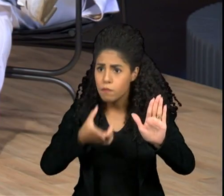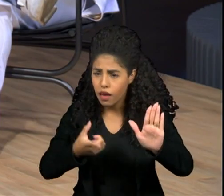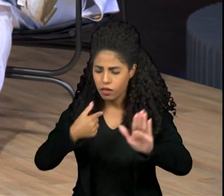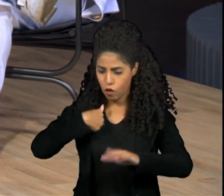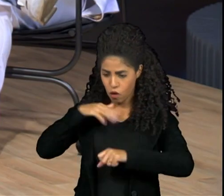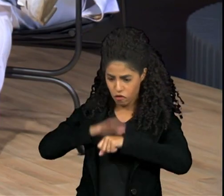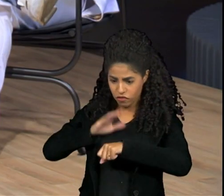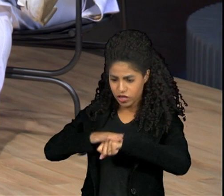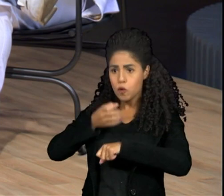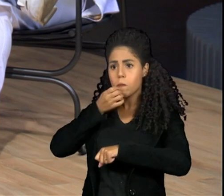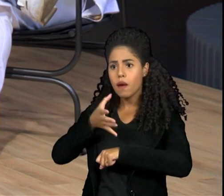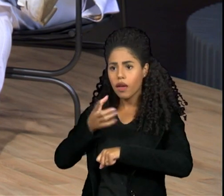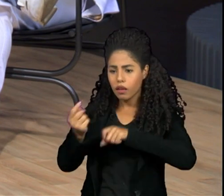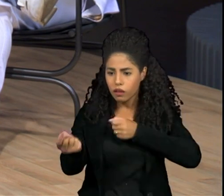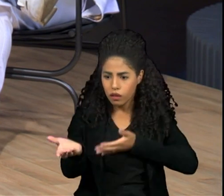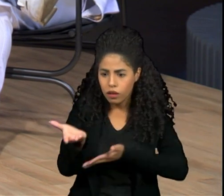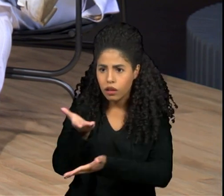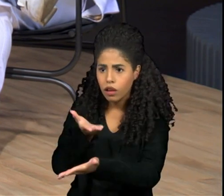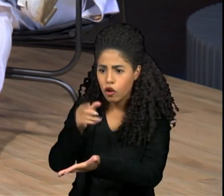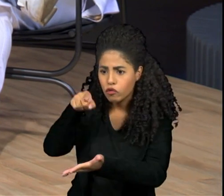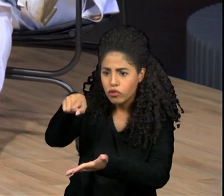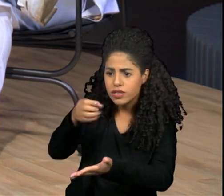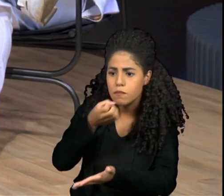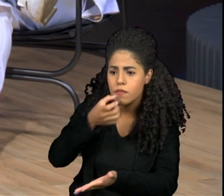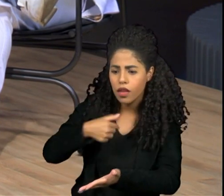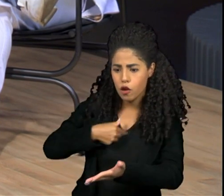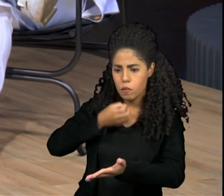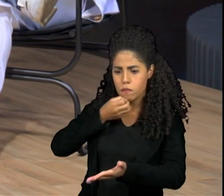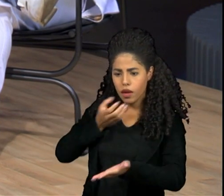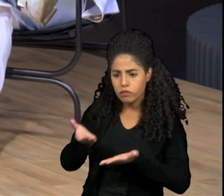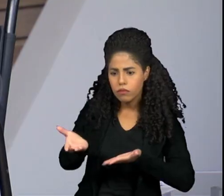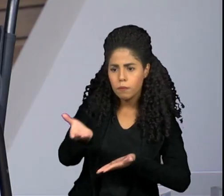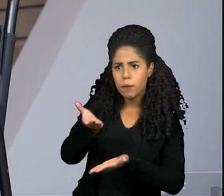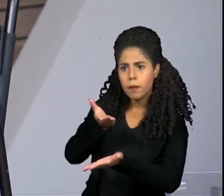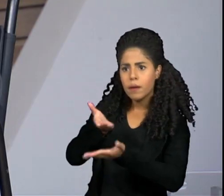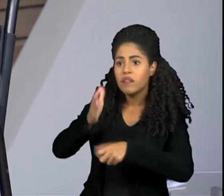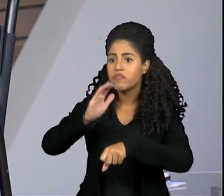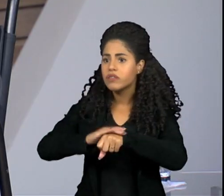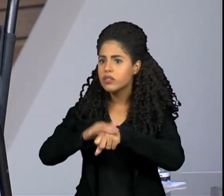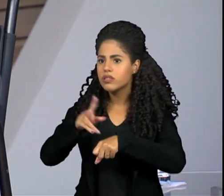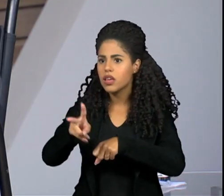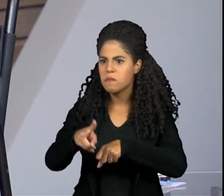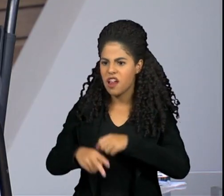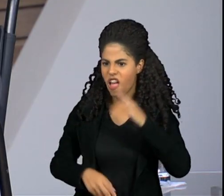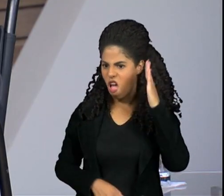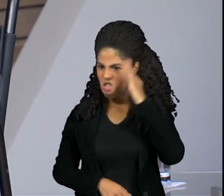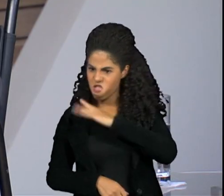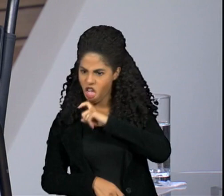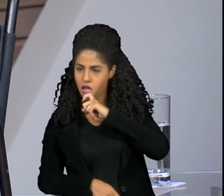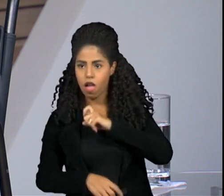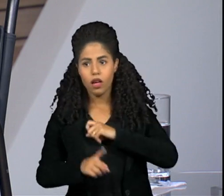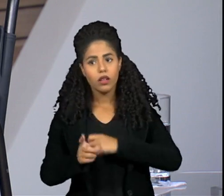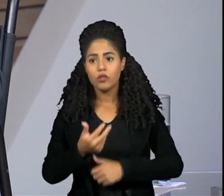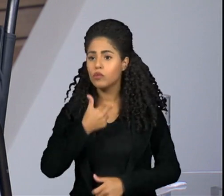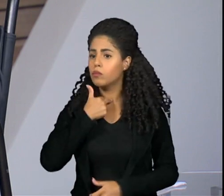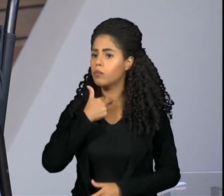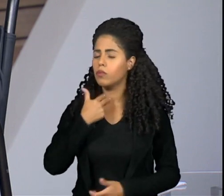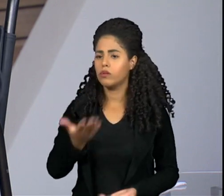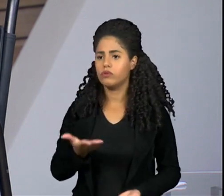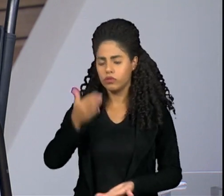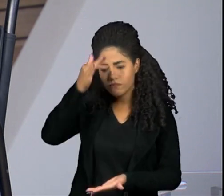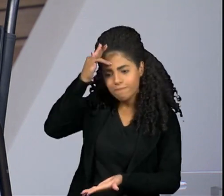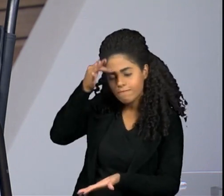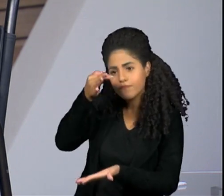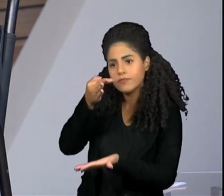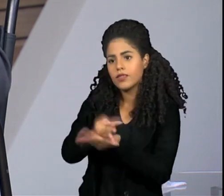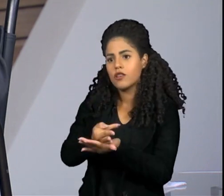que também eu acho importante jogar aqui na nossa conversa, lembrar que a fé cristã ela é descentralizada.